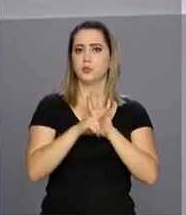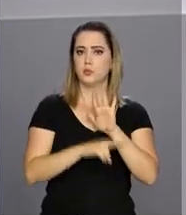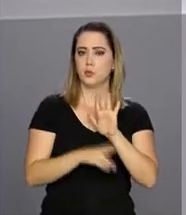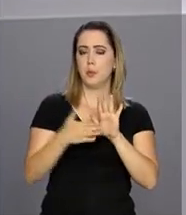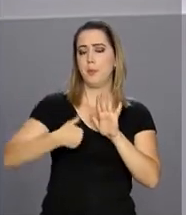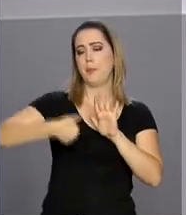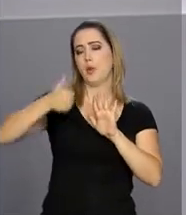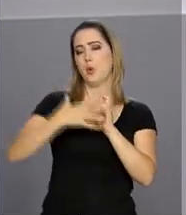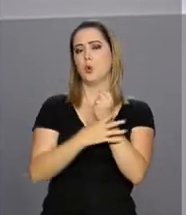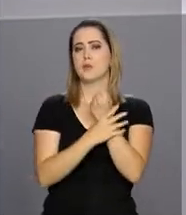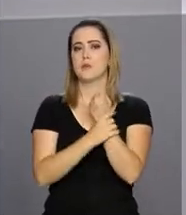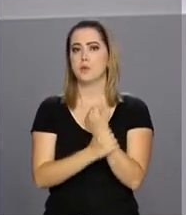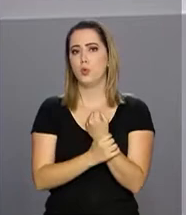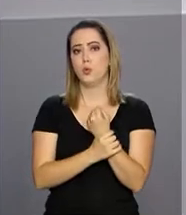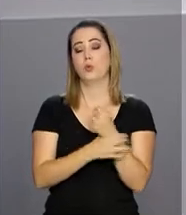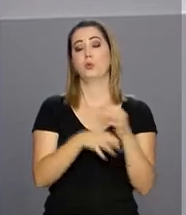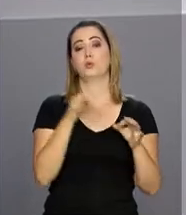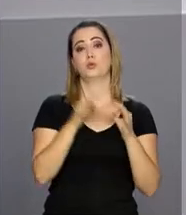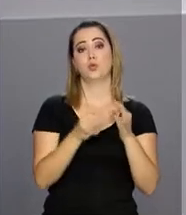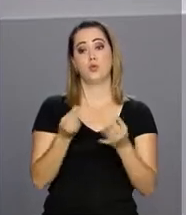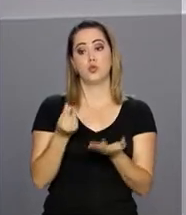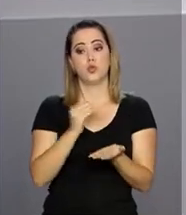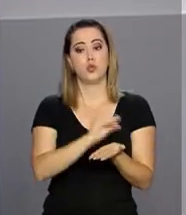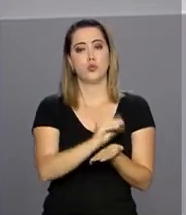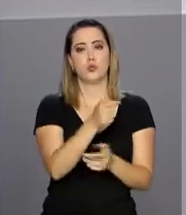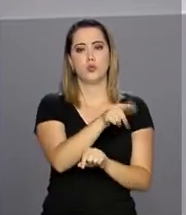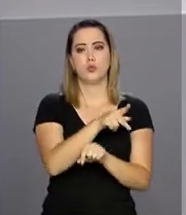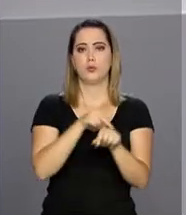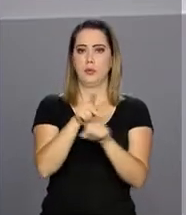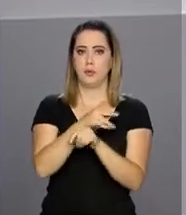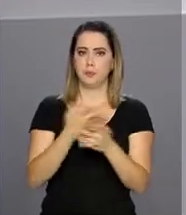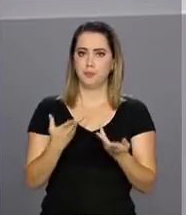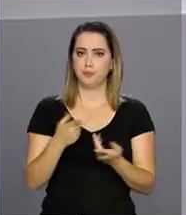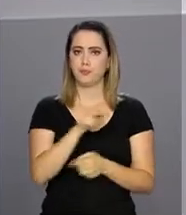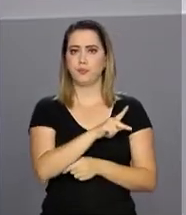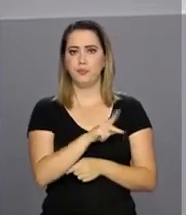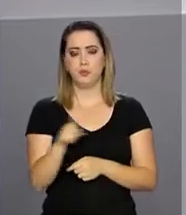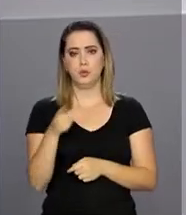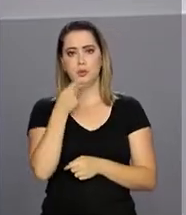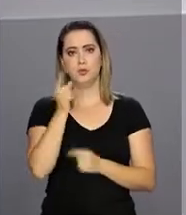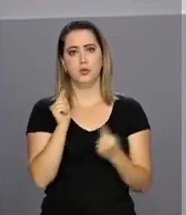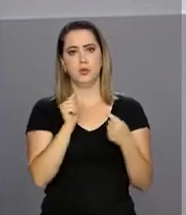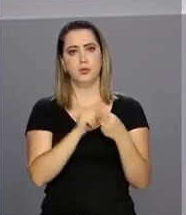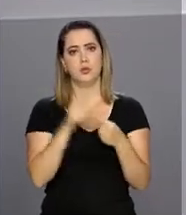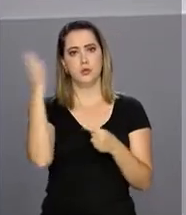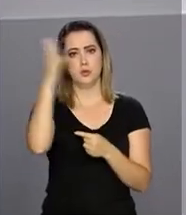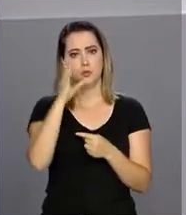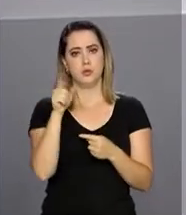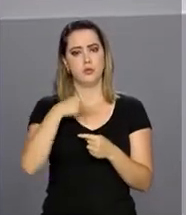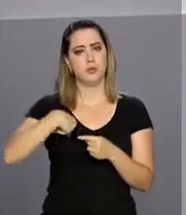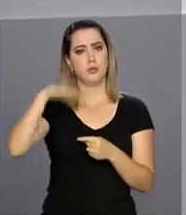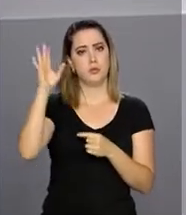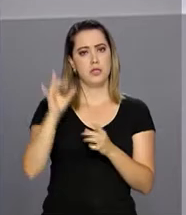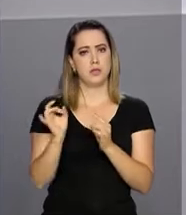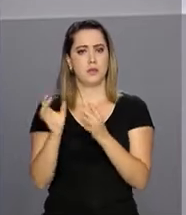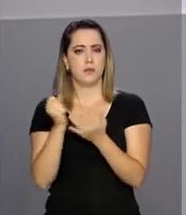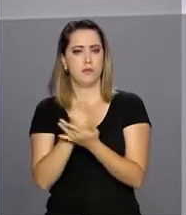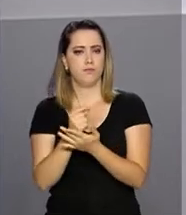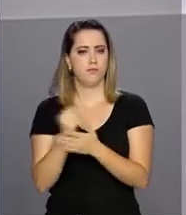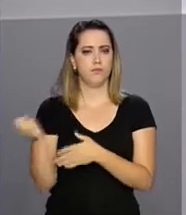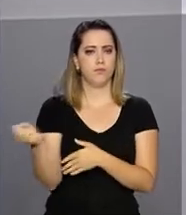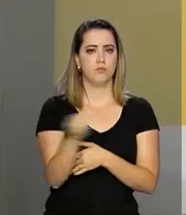seguro juridicamente para receber investimentos para o presidente a meta é tornar o brasil mais competitivo e